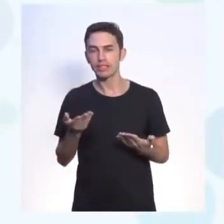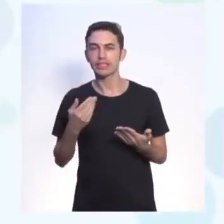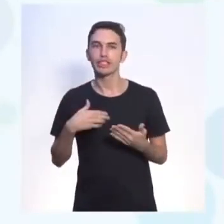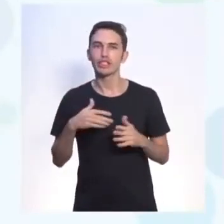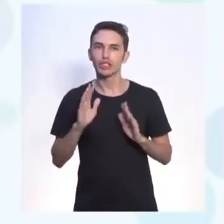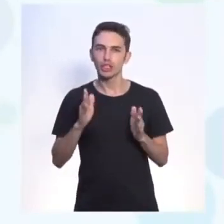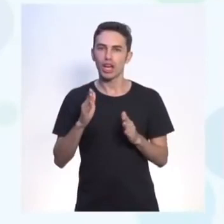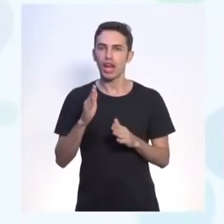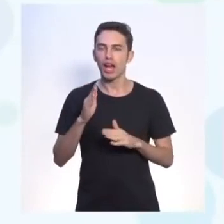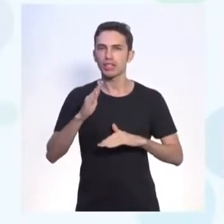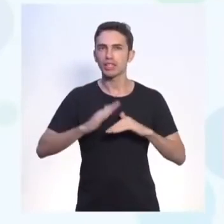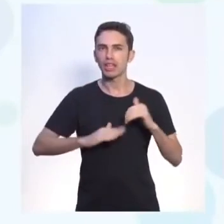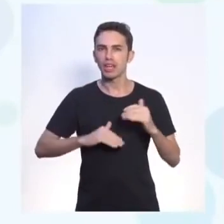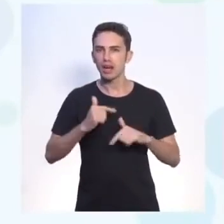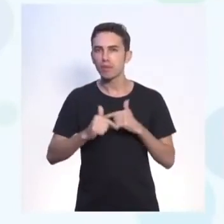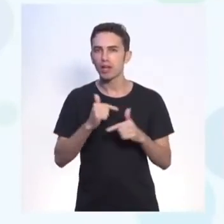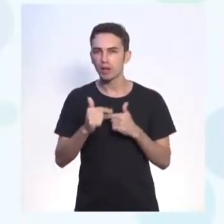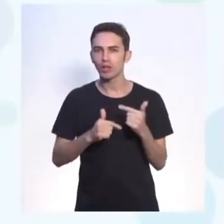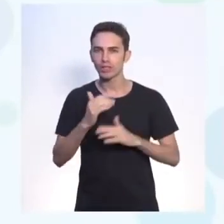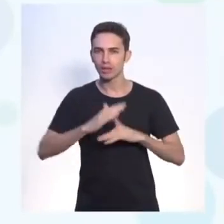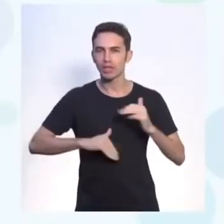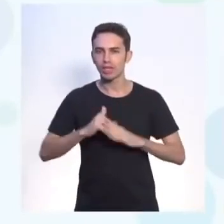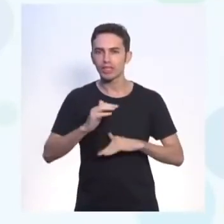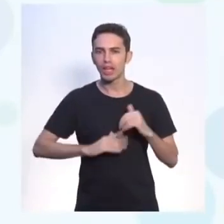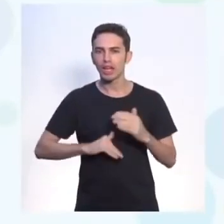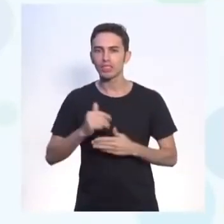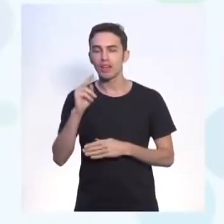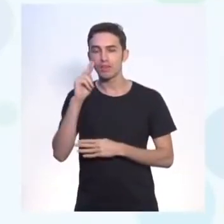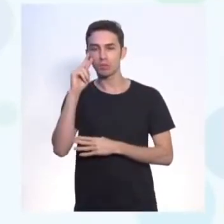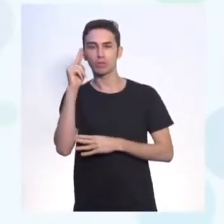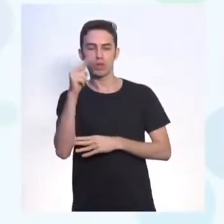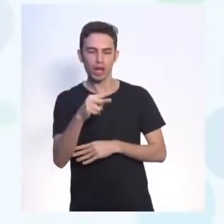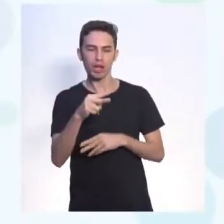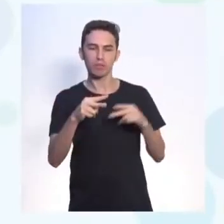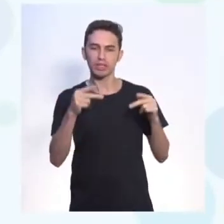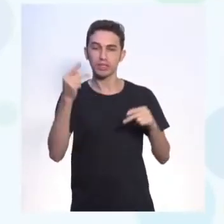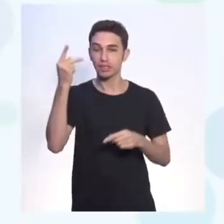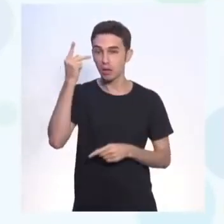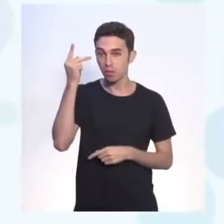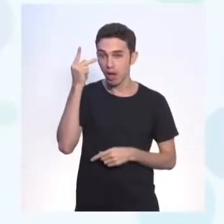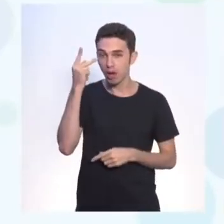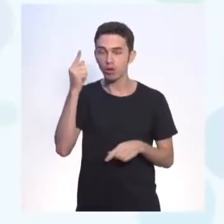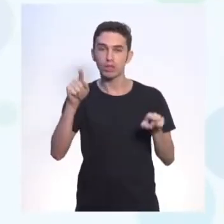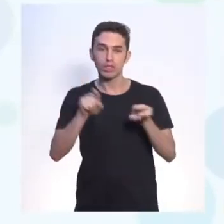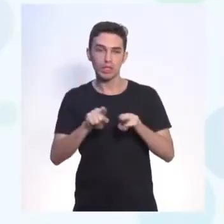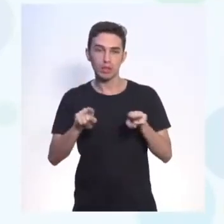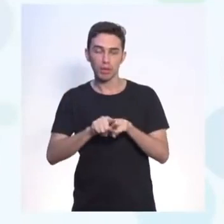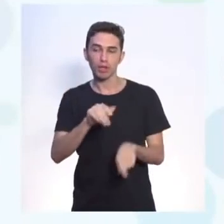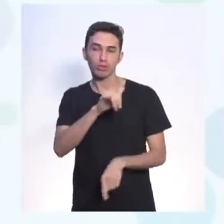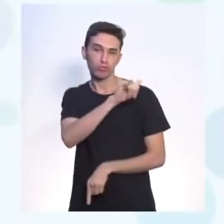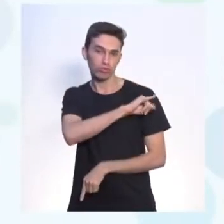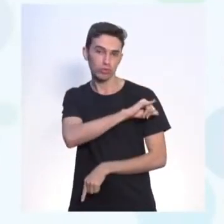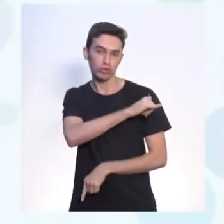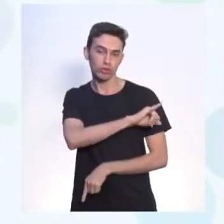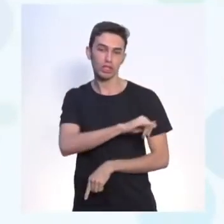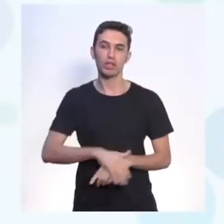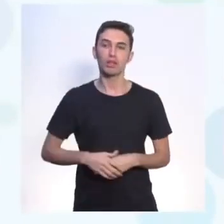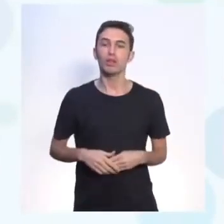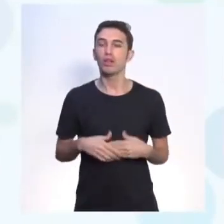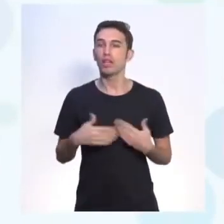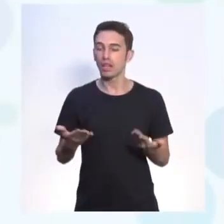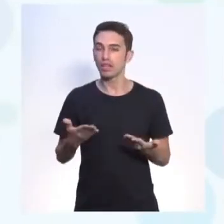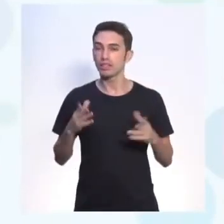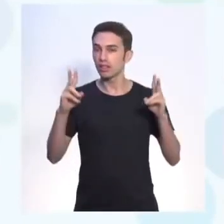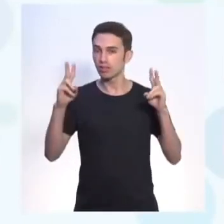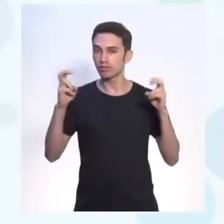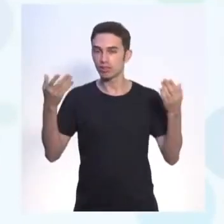essa habilidade e iremos olhar um pouco aí para São Paulo e o Rio de Janeiro. Esse é o